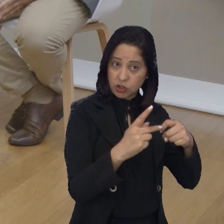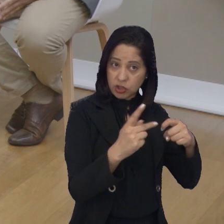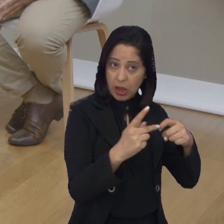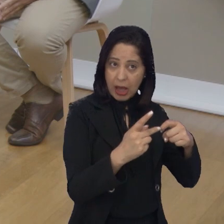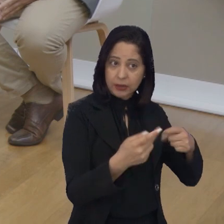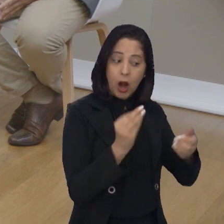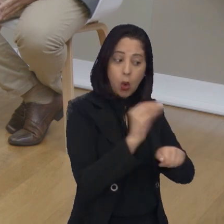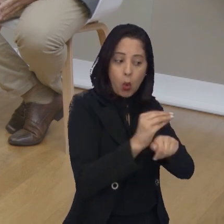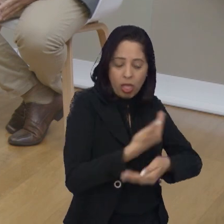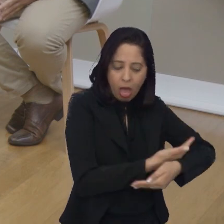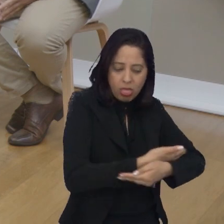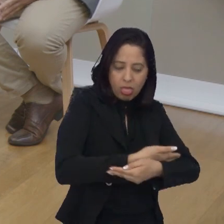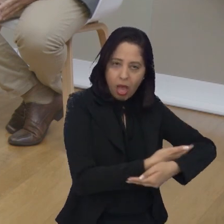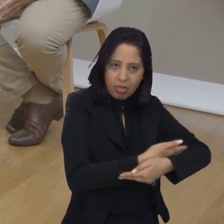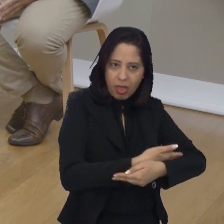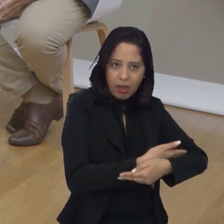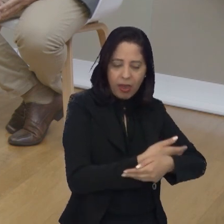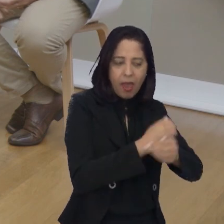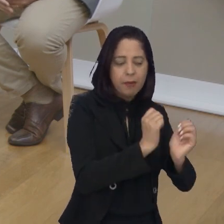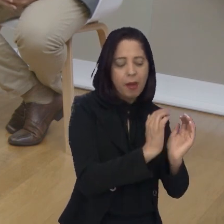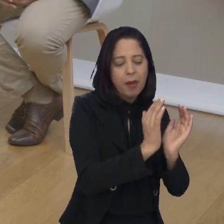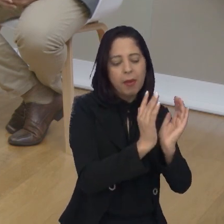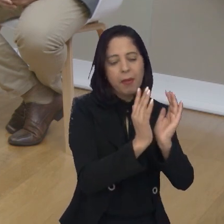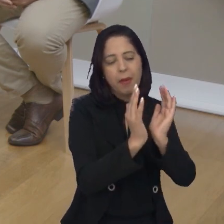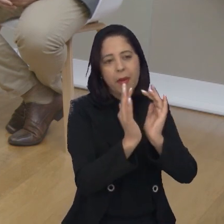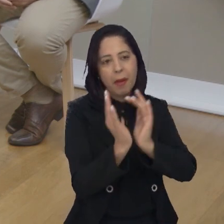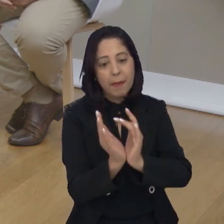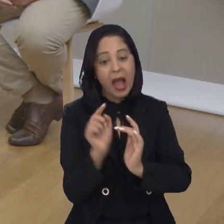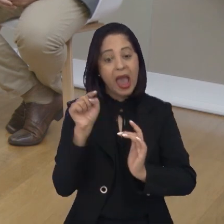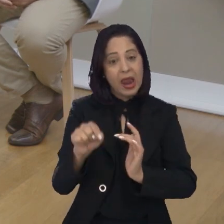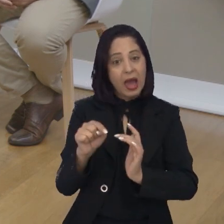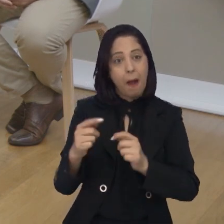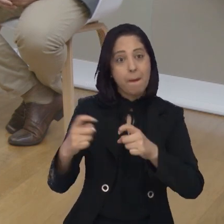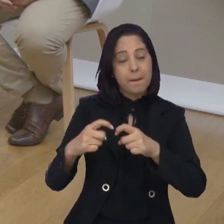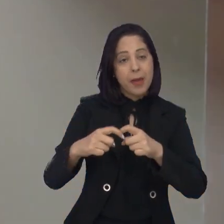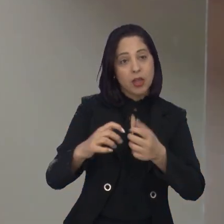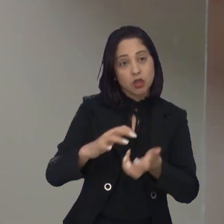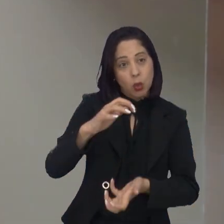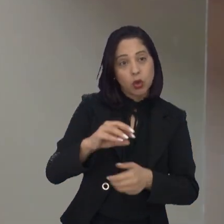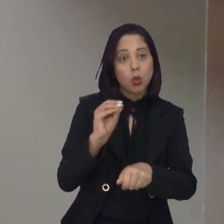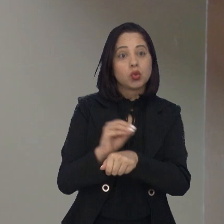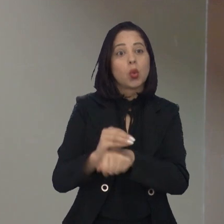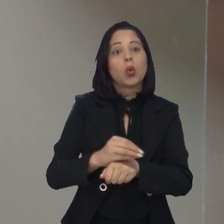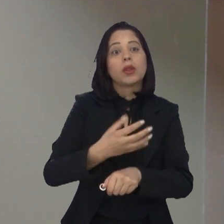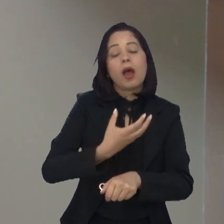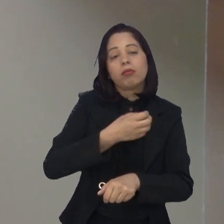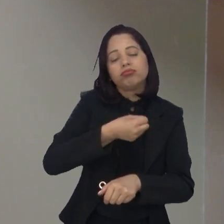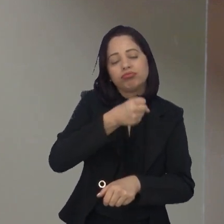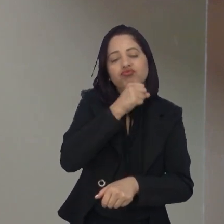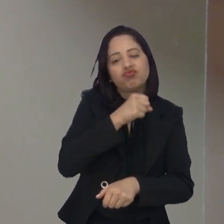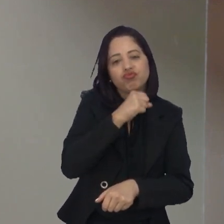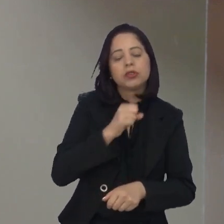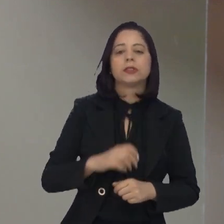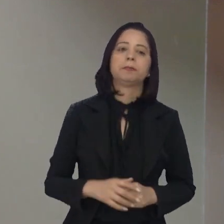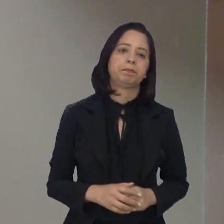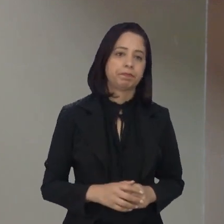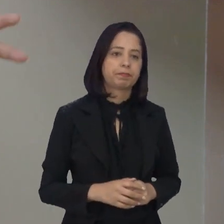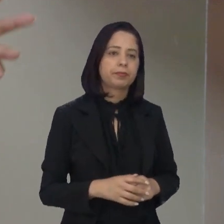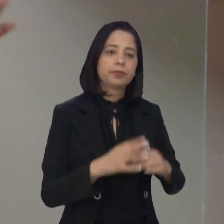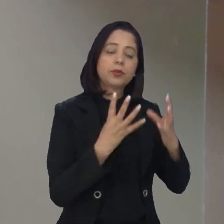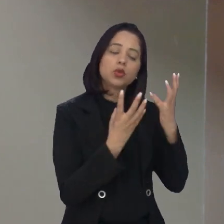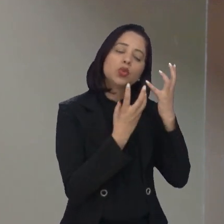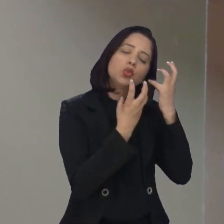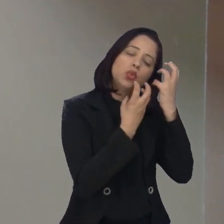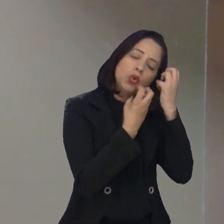bebezinho e vai com o mesmo até lá 12 anos das crianças, né? Doutor, e dormir bem também é fundamental para